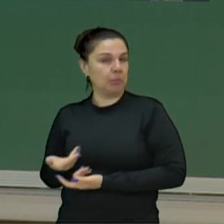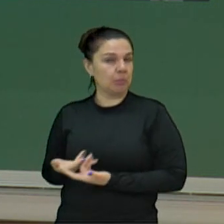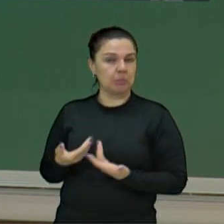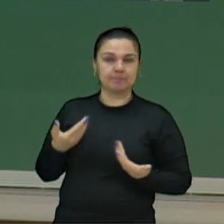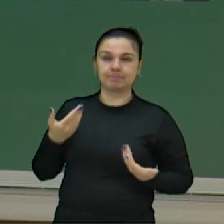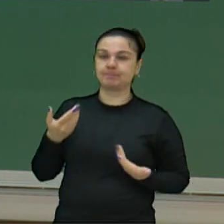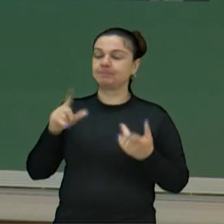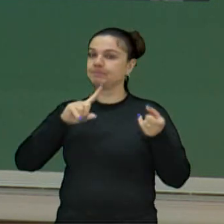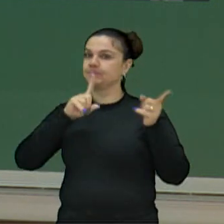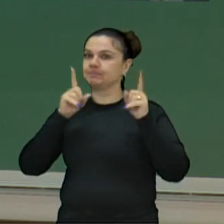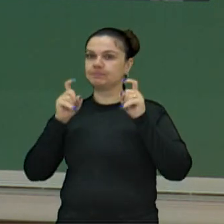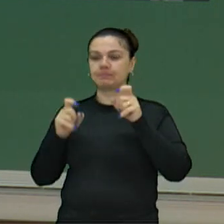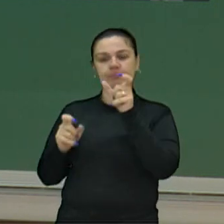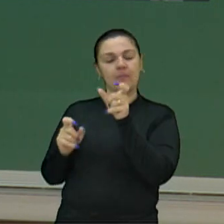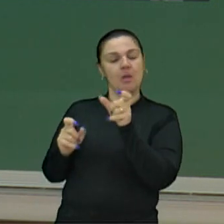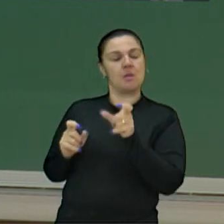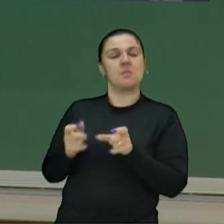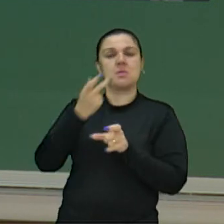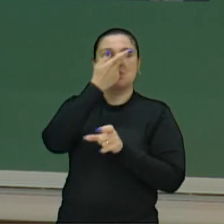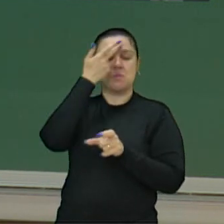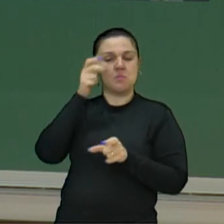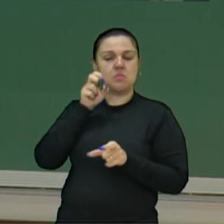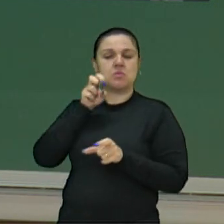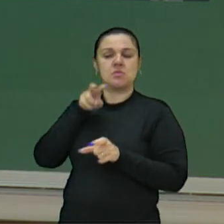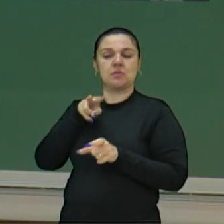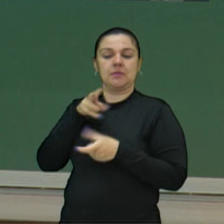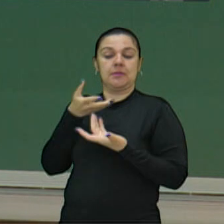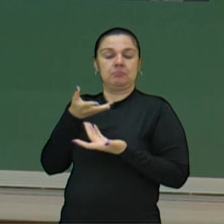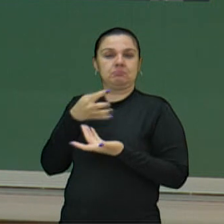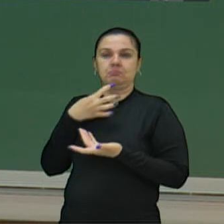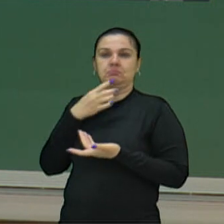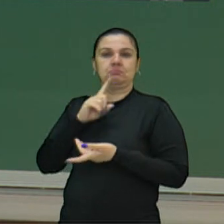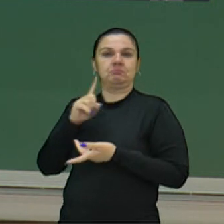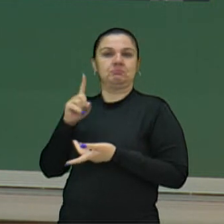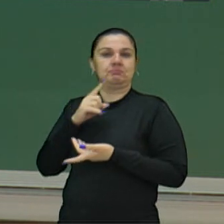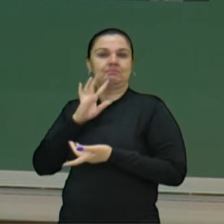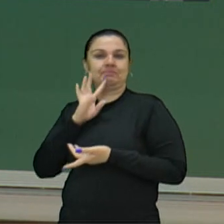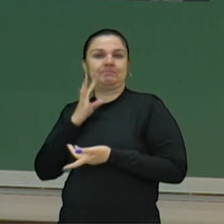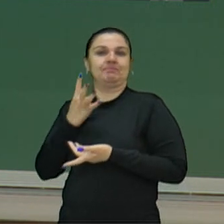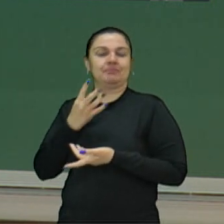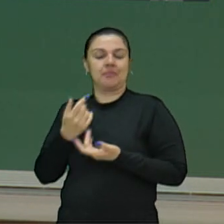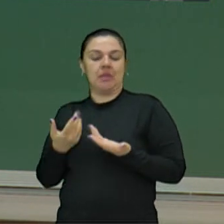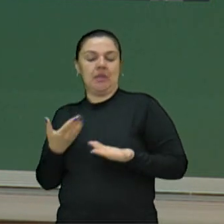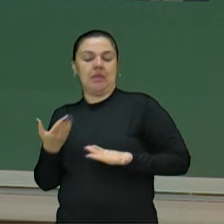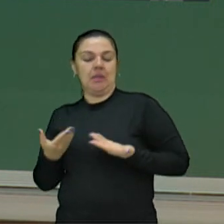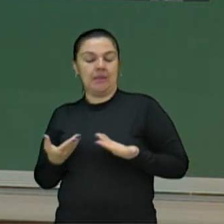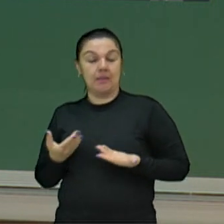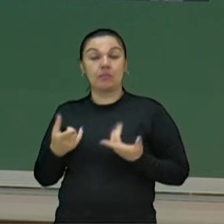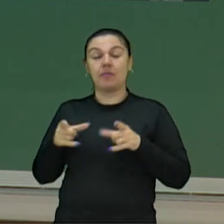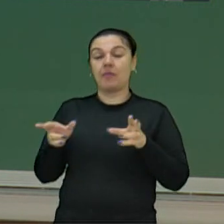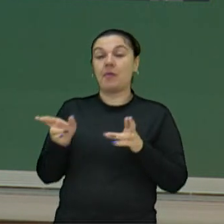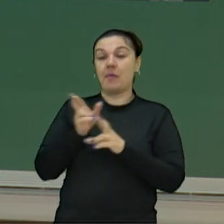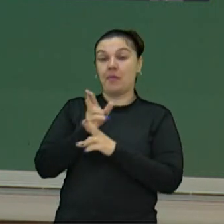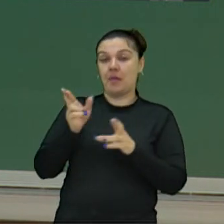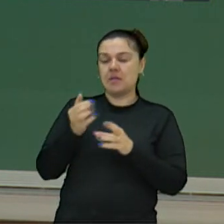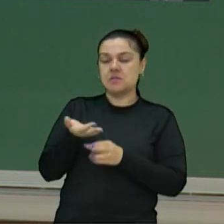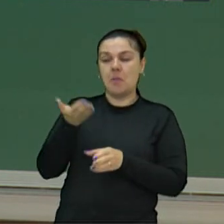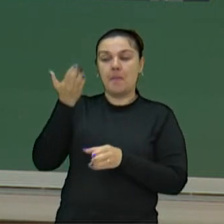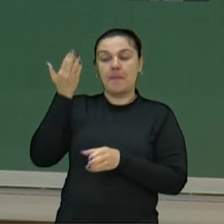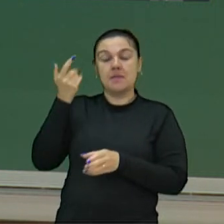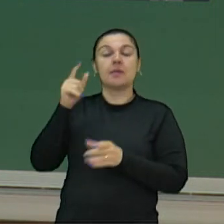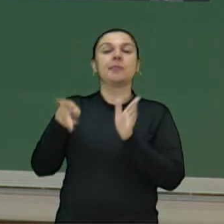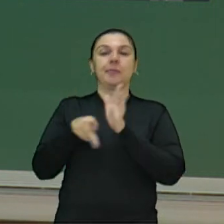era aquele indivíduo no qual as pessoas viam o desconhecido. Então, isso esteve muito relacionado com o